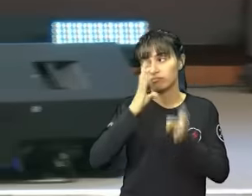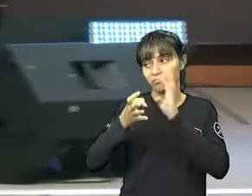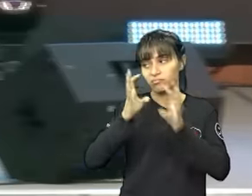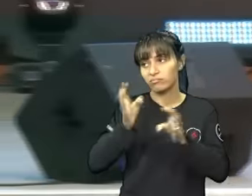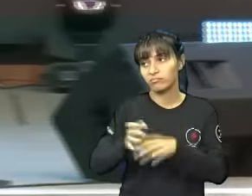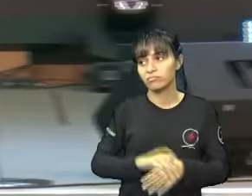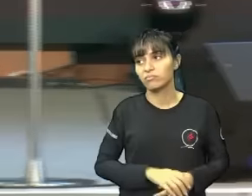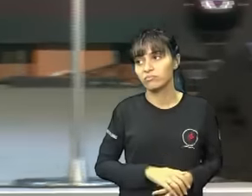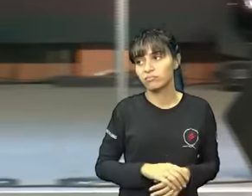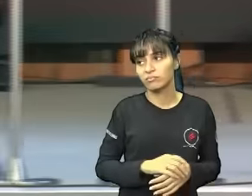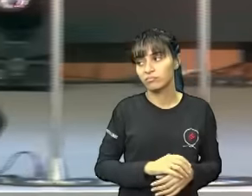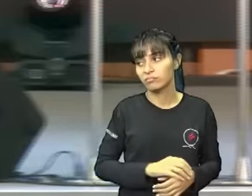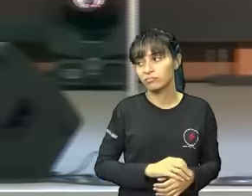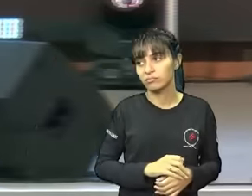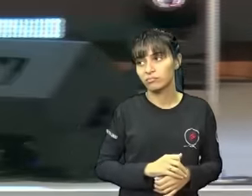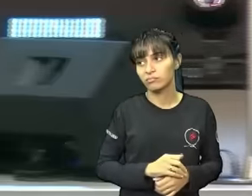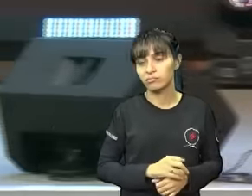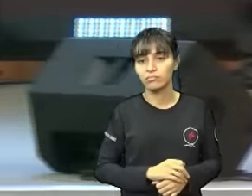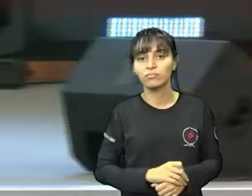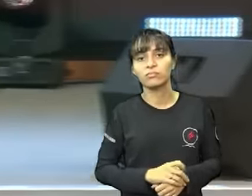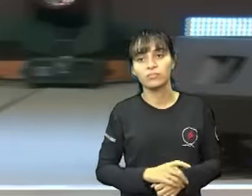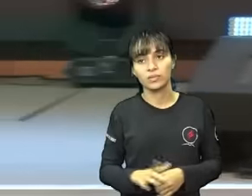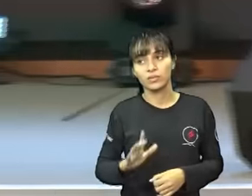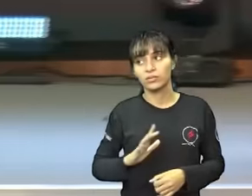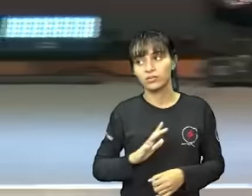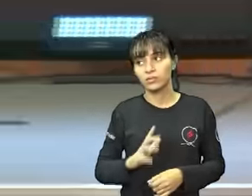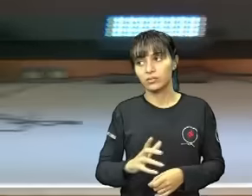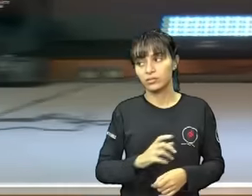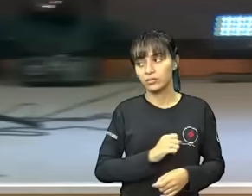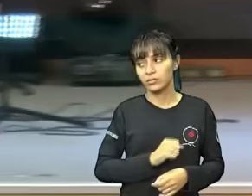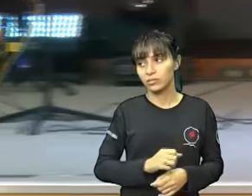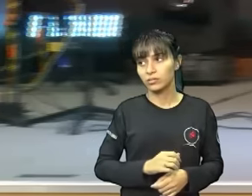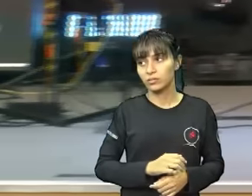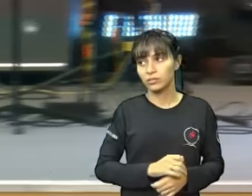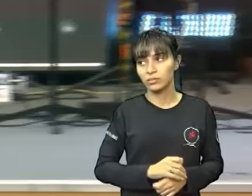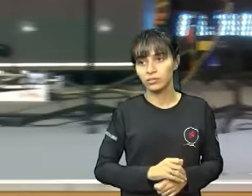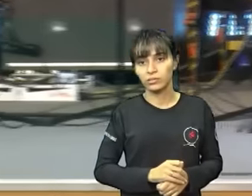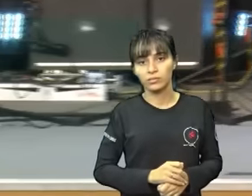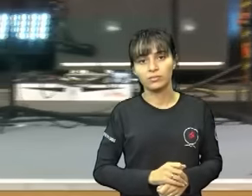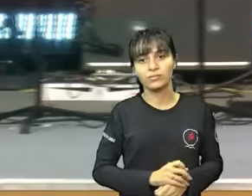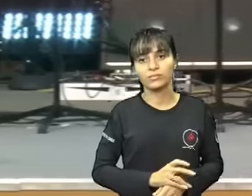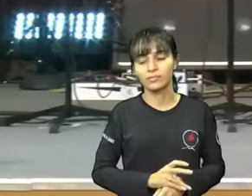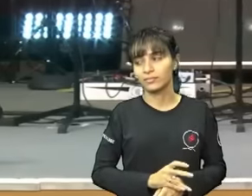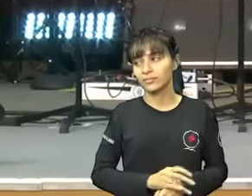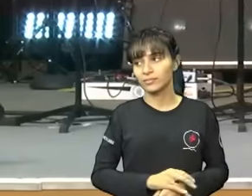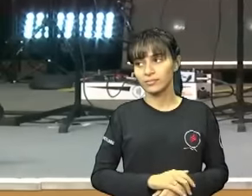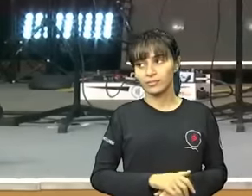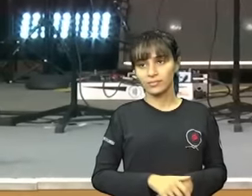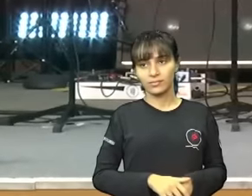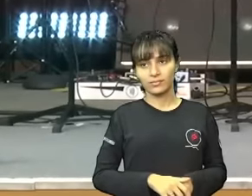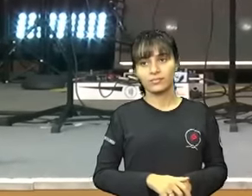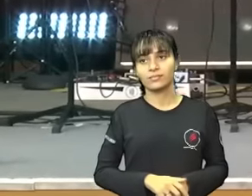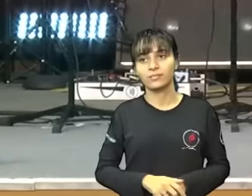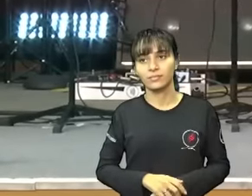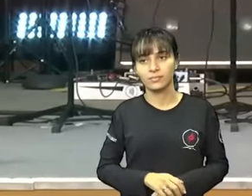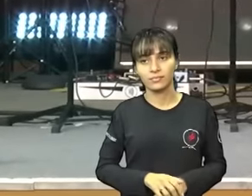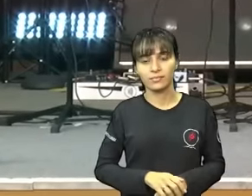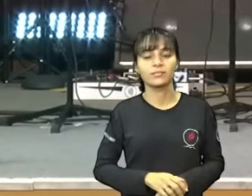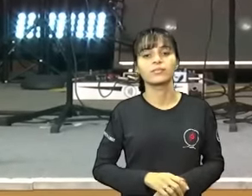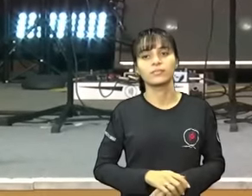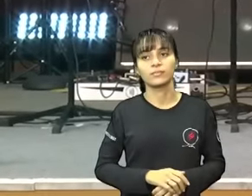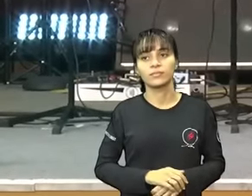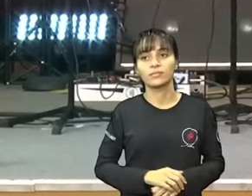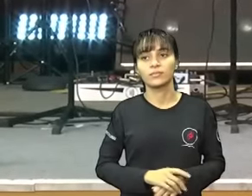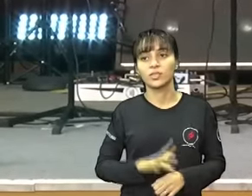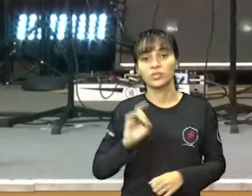eu não salva ninguém A Igreja aqui não salva ninguém Quem salva é Jesus Eu Não condeno ninguém eu só pego a